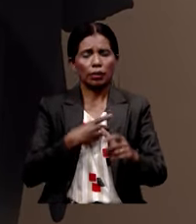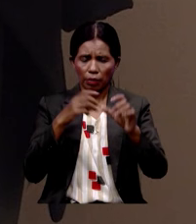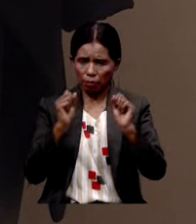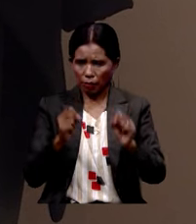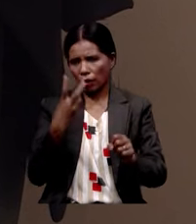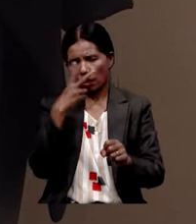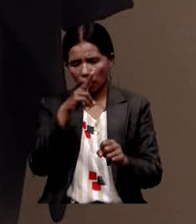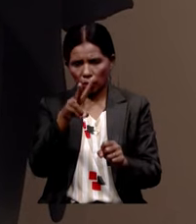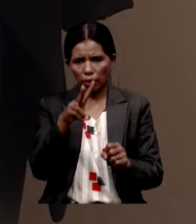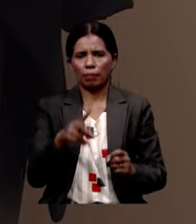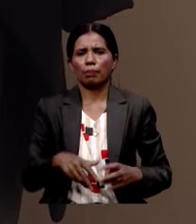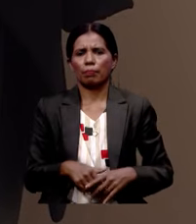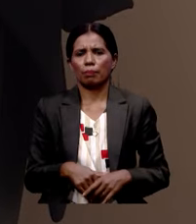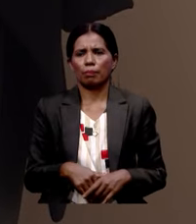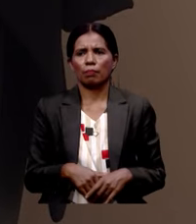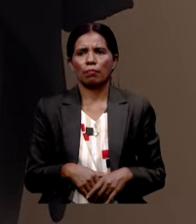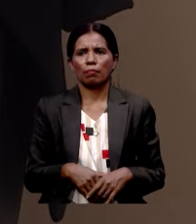hare kata